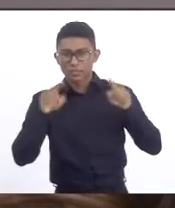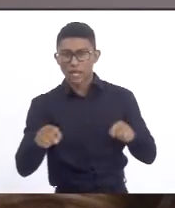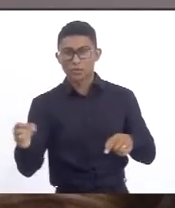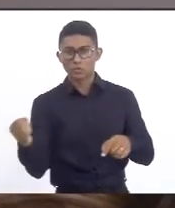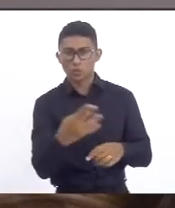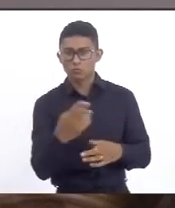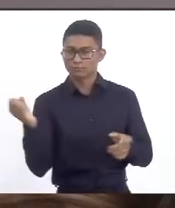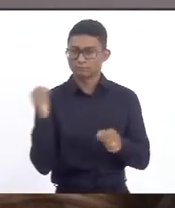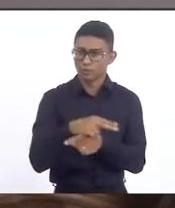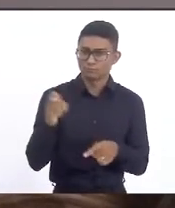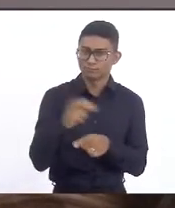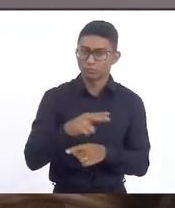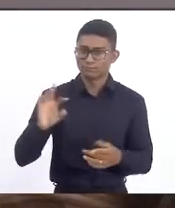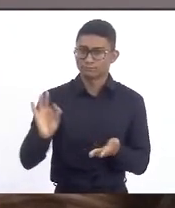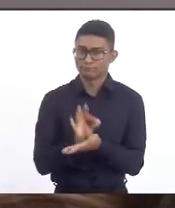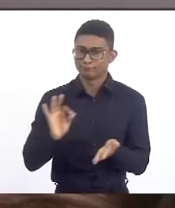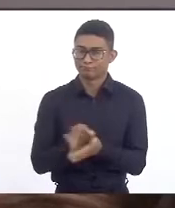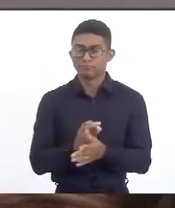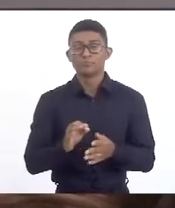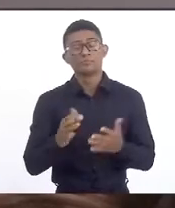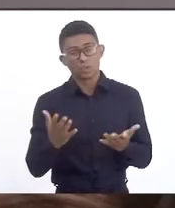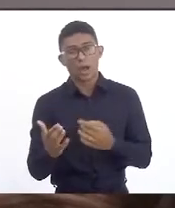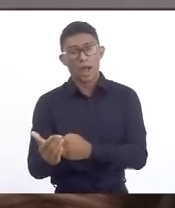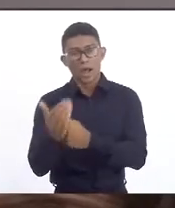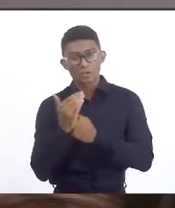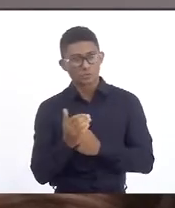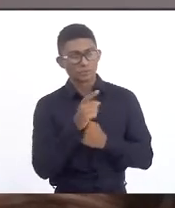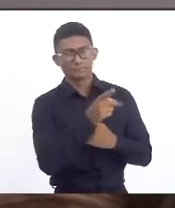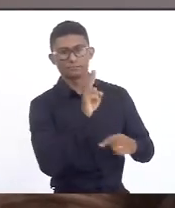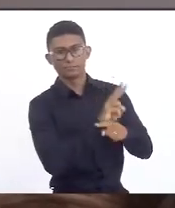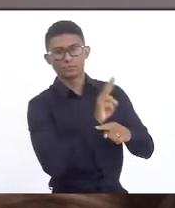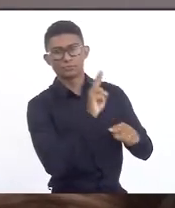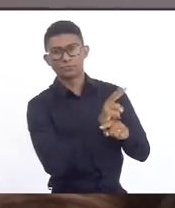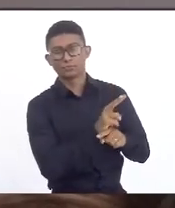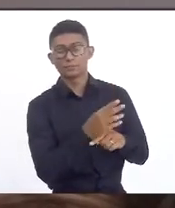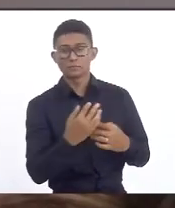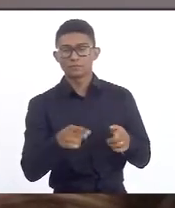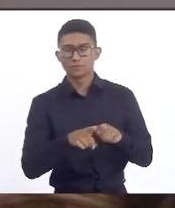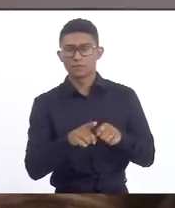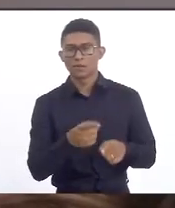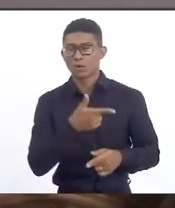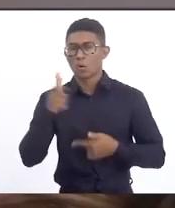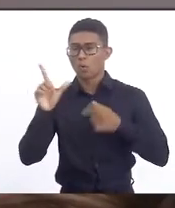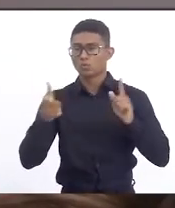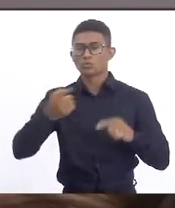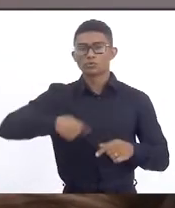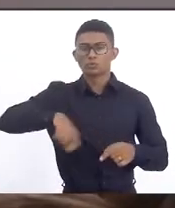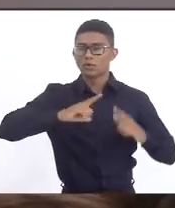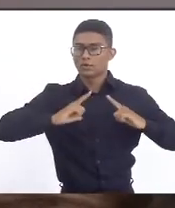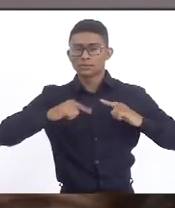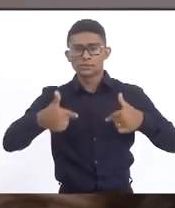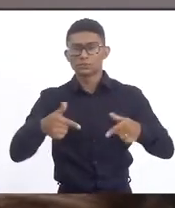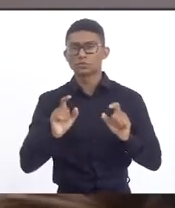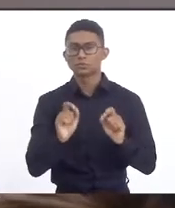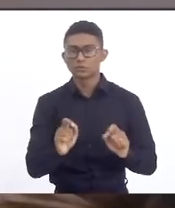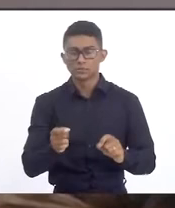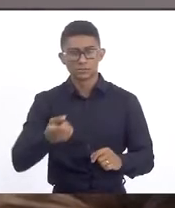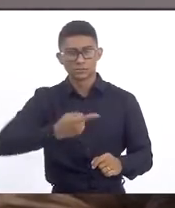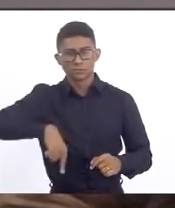ajudar muito nessa fiscalização. Outras medidas que a gente tem feito.